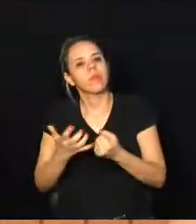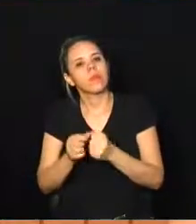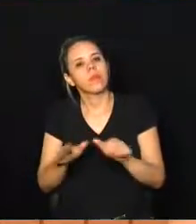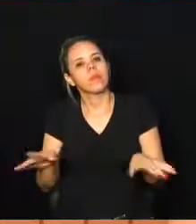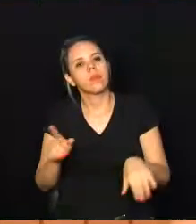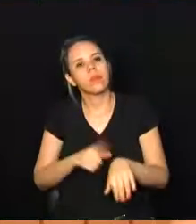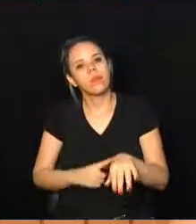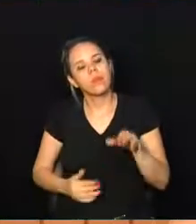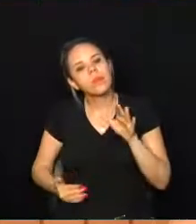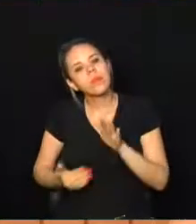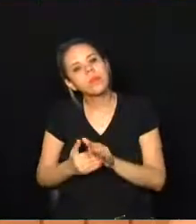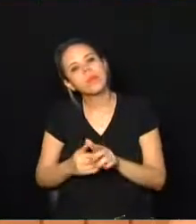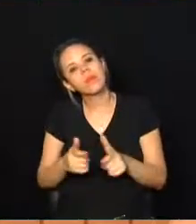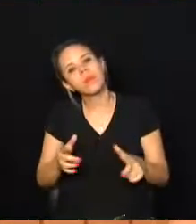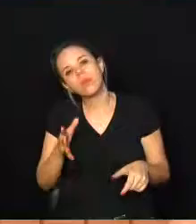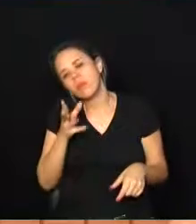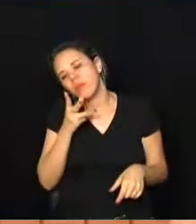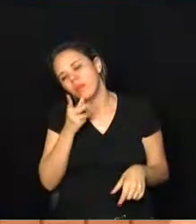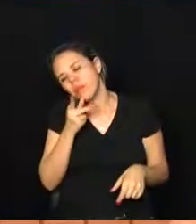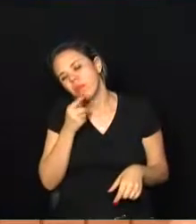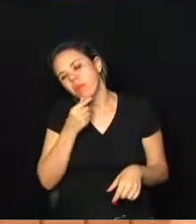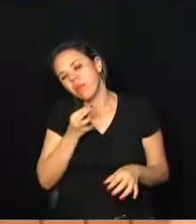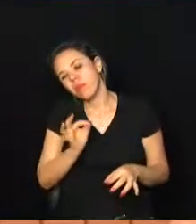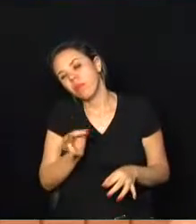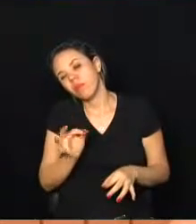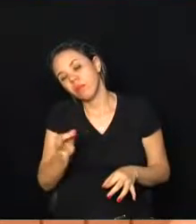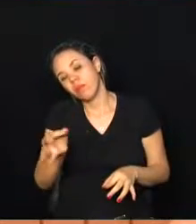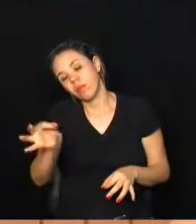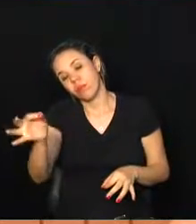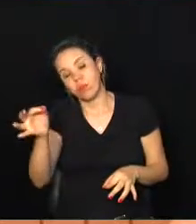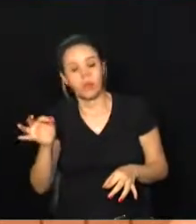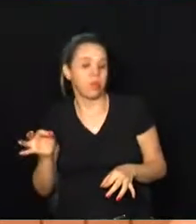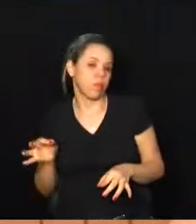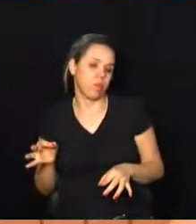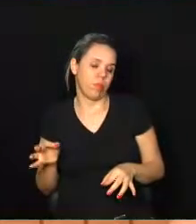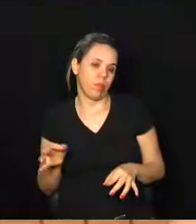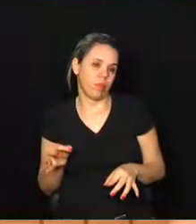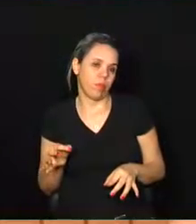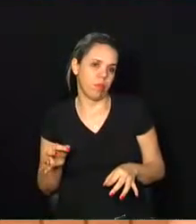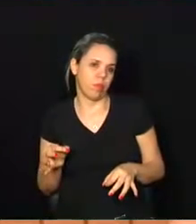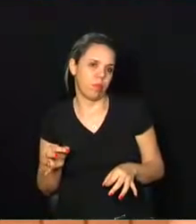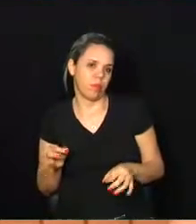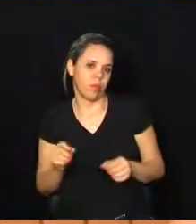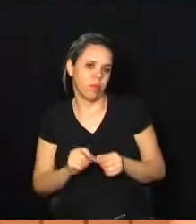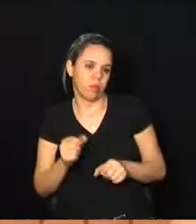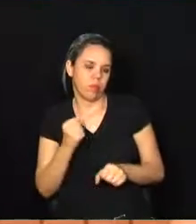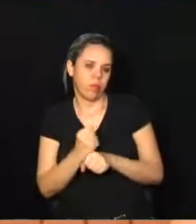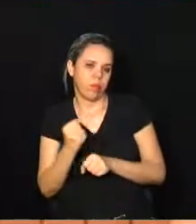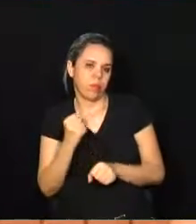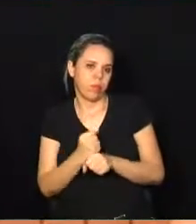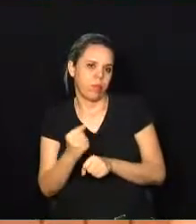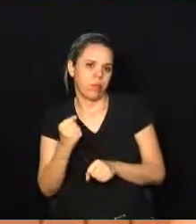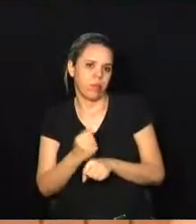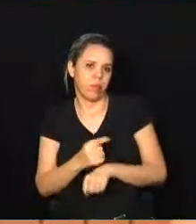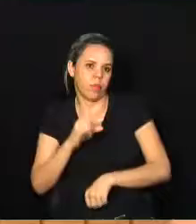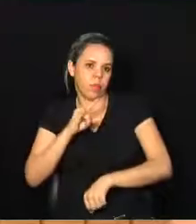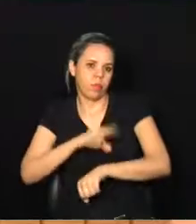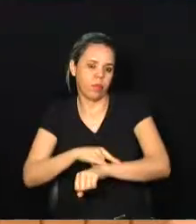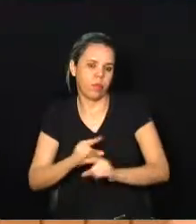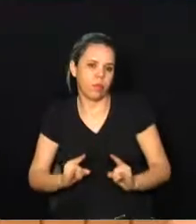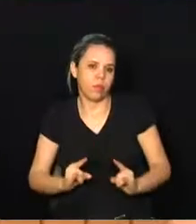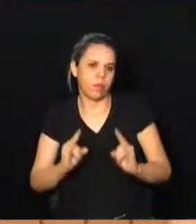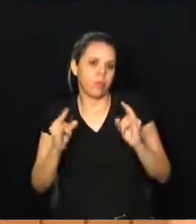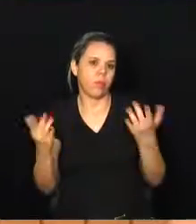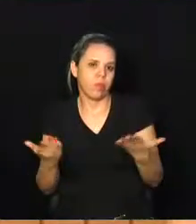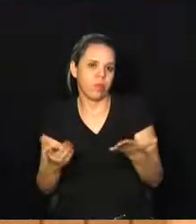prazos estão assim, extremamente longos, né? A gente tem situações onde você vai fazer uma reforma num banheiro, num apartamento que